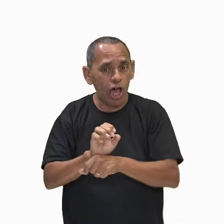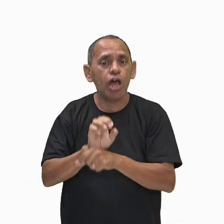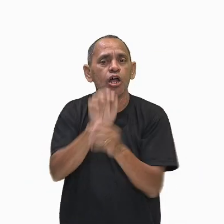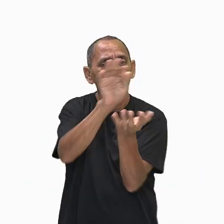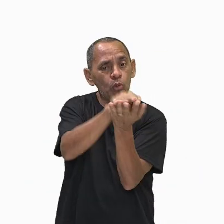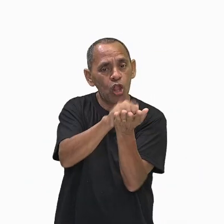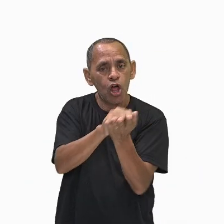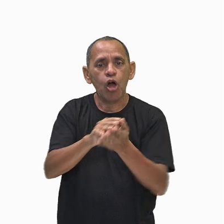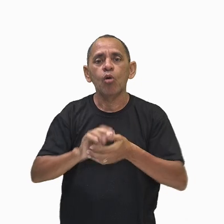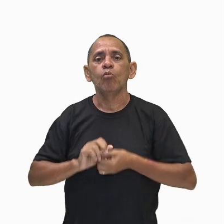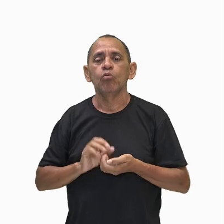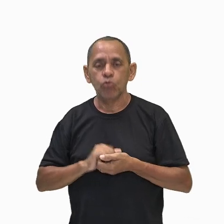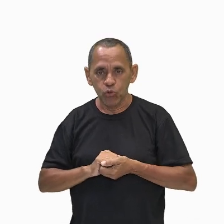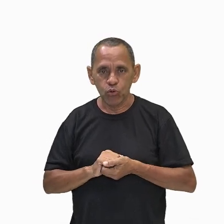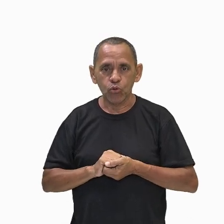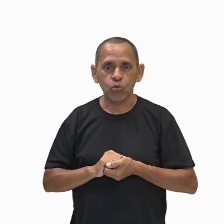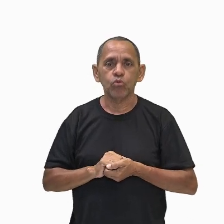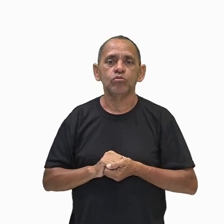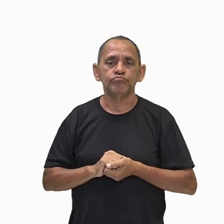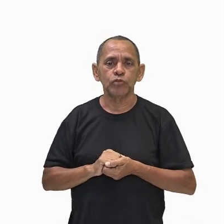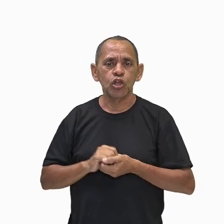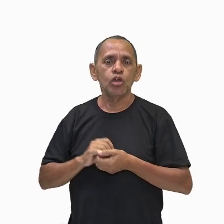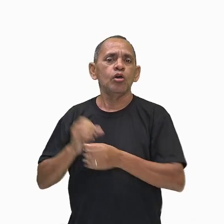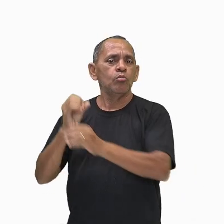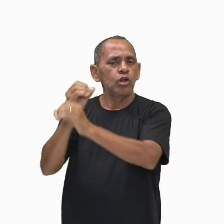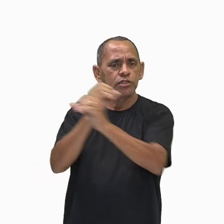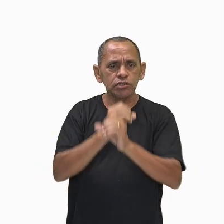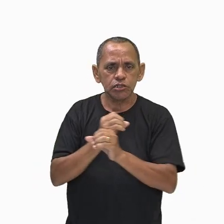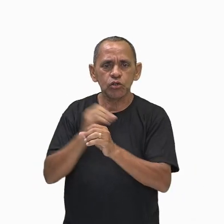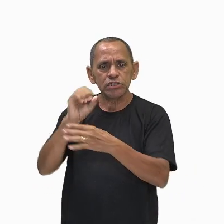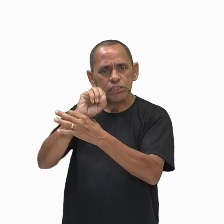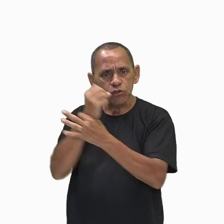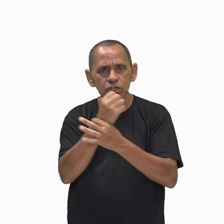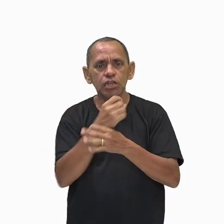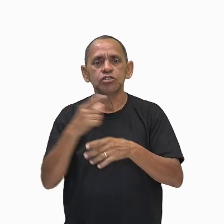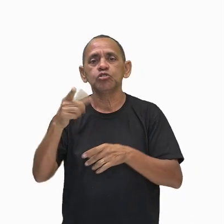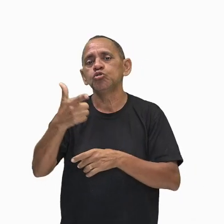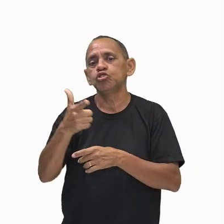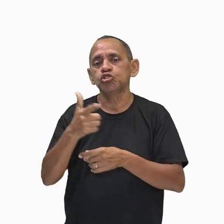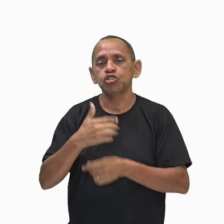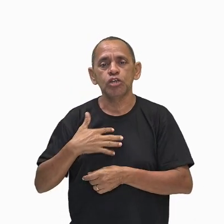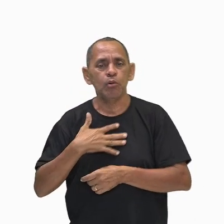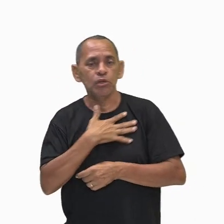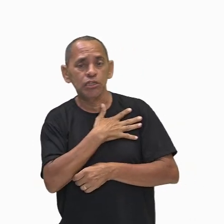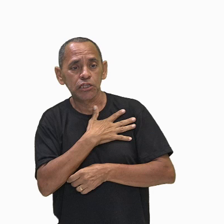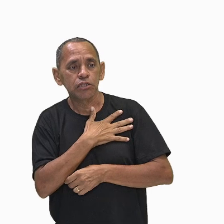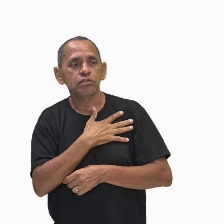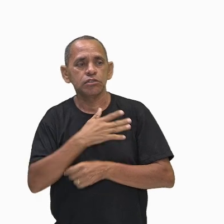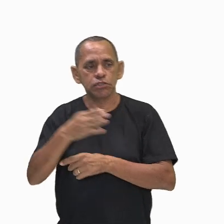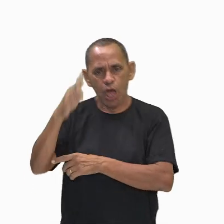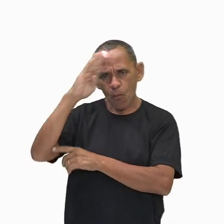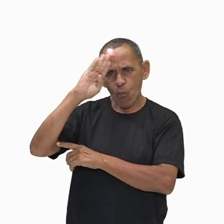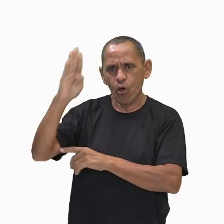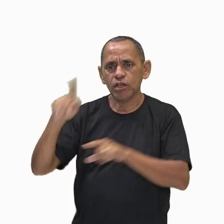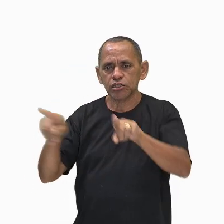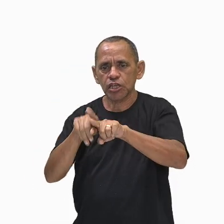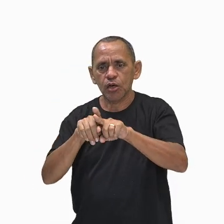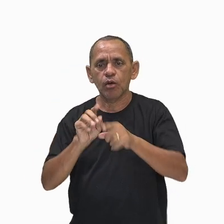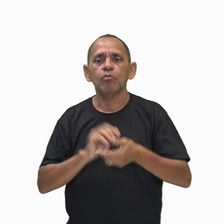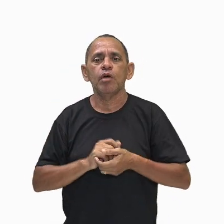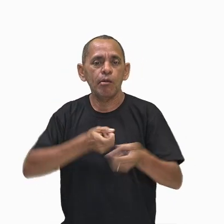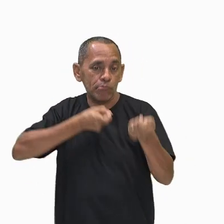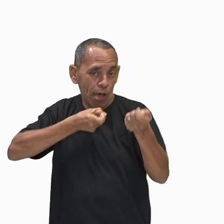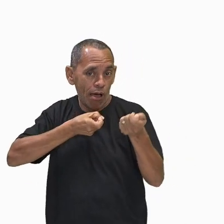tempo, haja vista que não havia poderio militar para combater as forças imperiais, que estavam mais